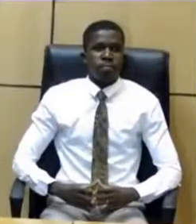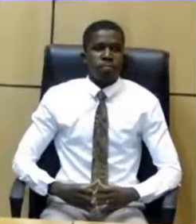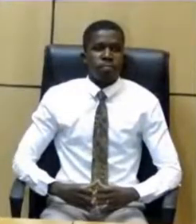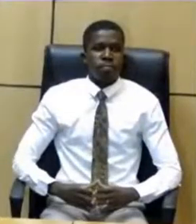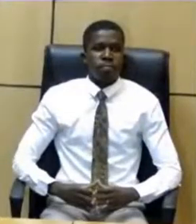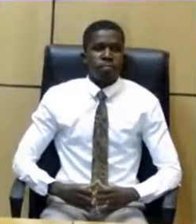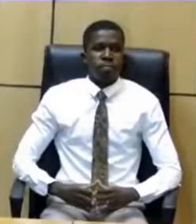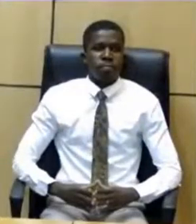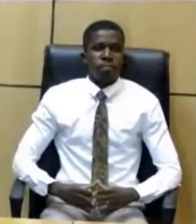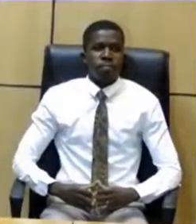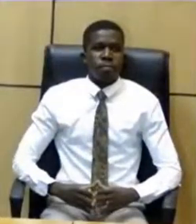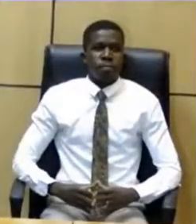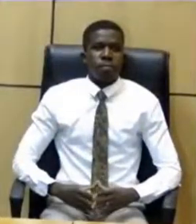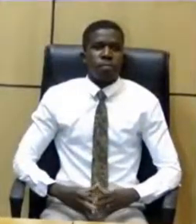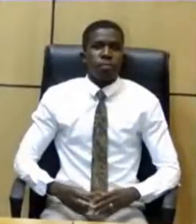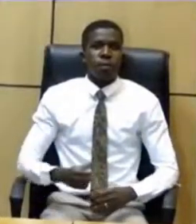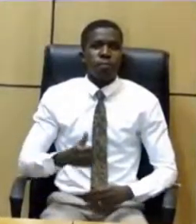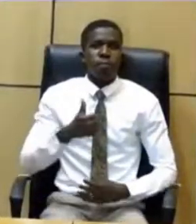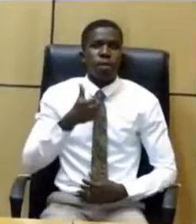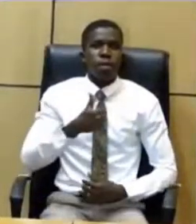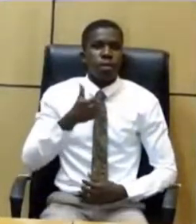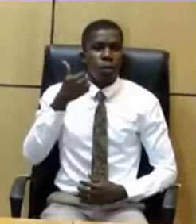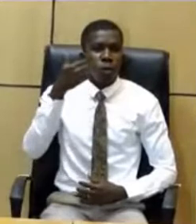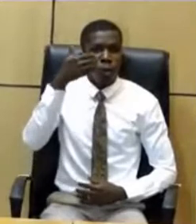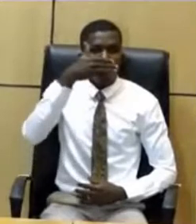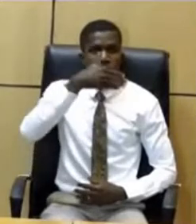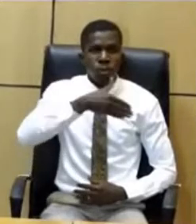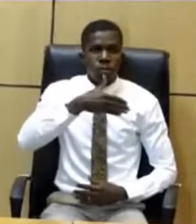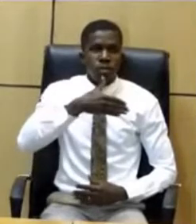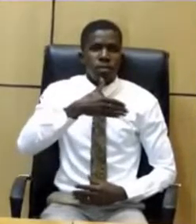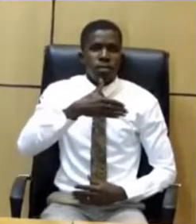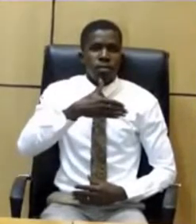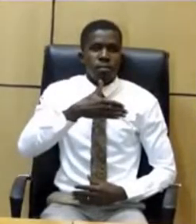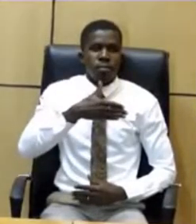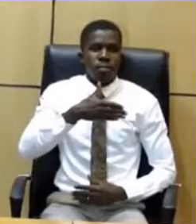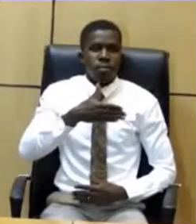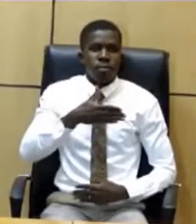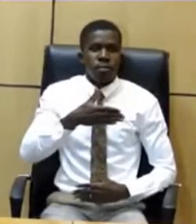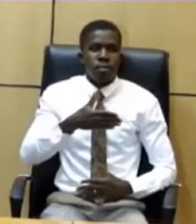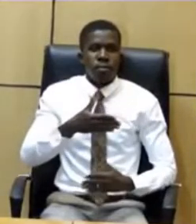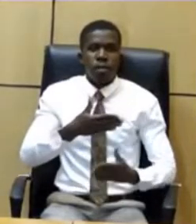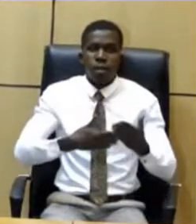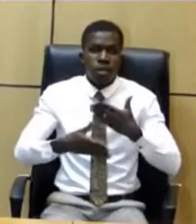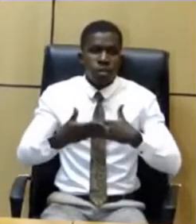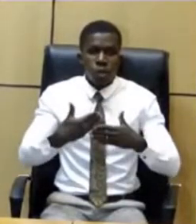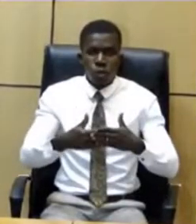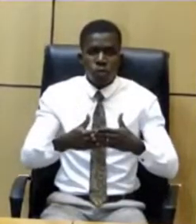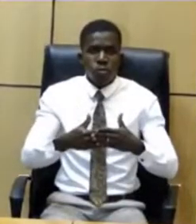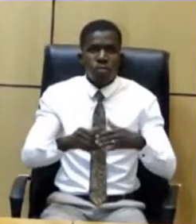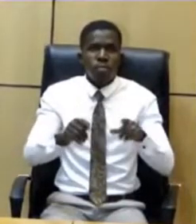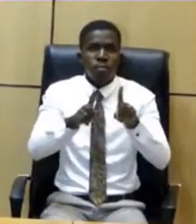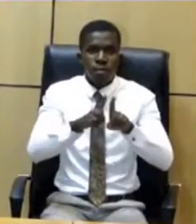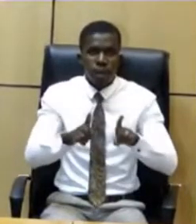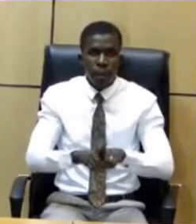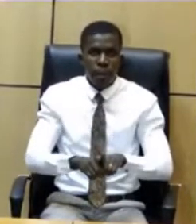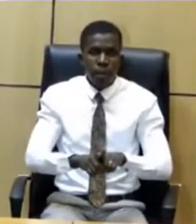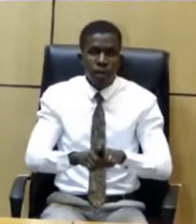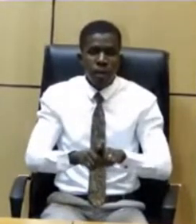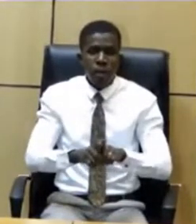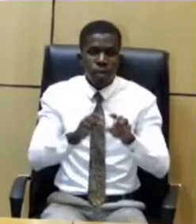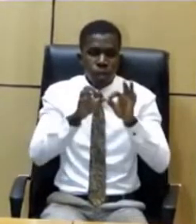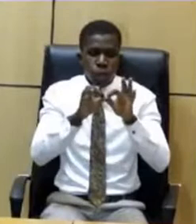Muito boa noite, senhores jornalistas. Um boa noite especial para os nossos